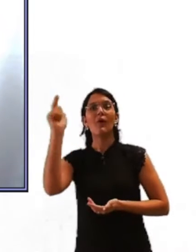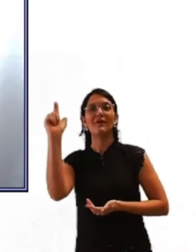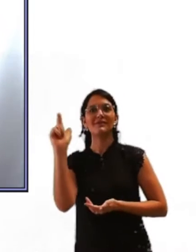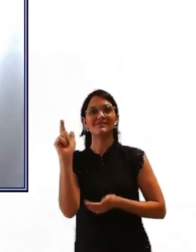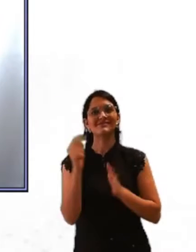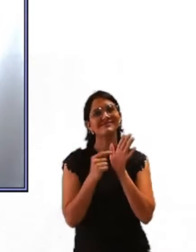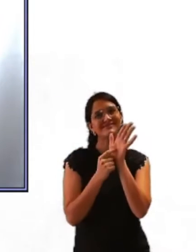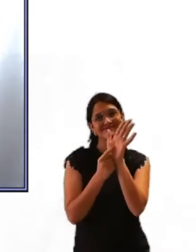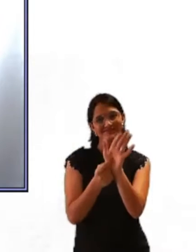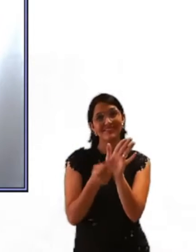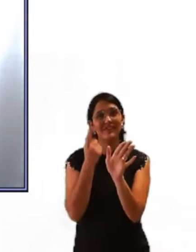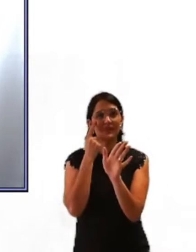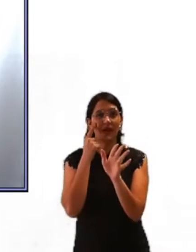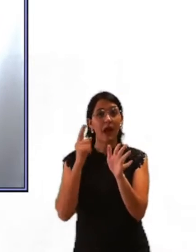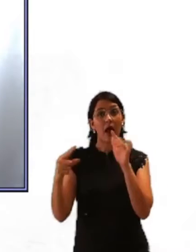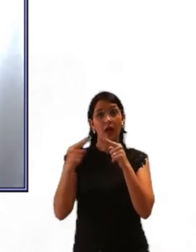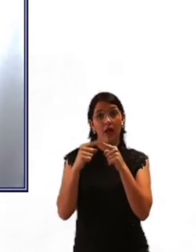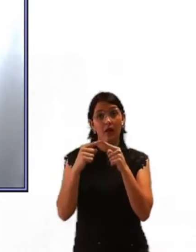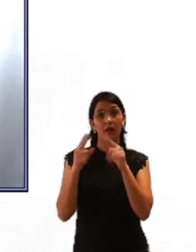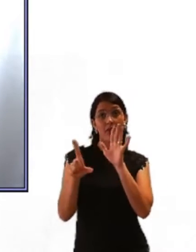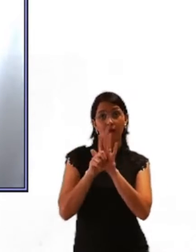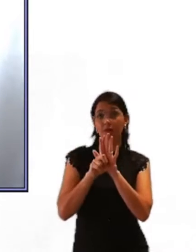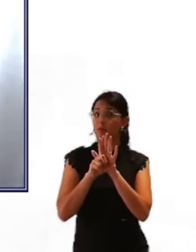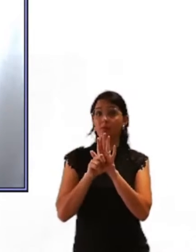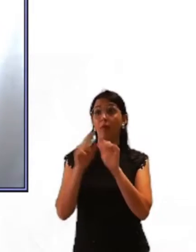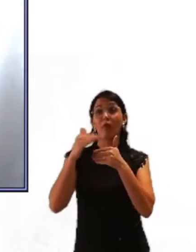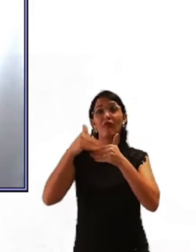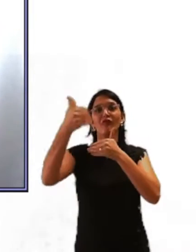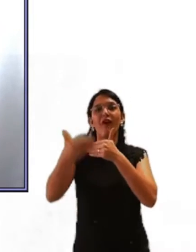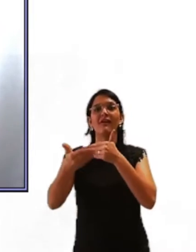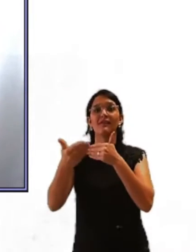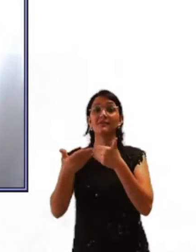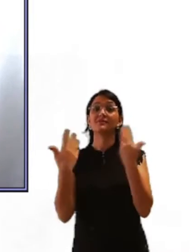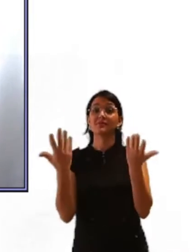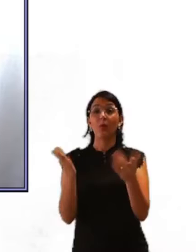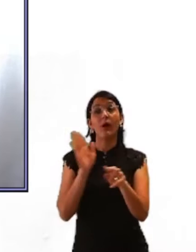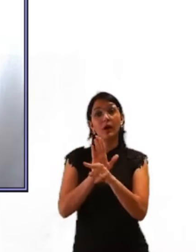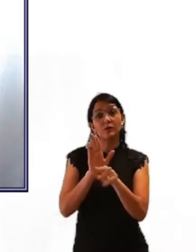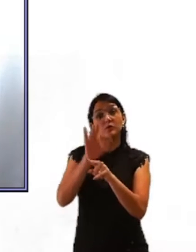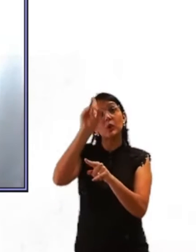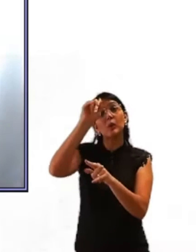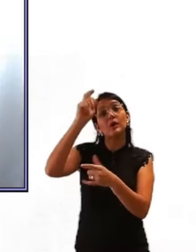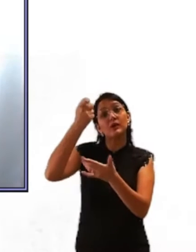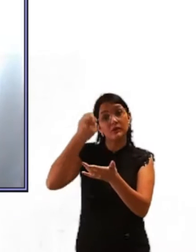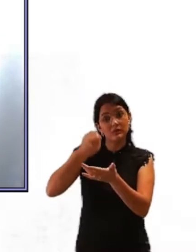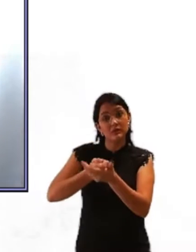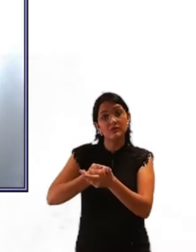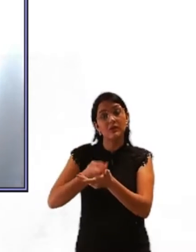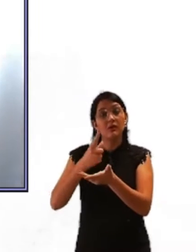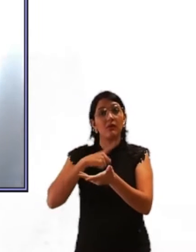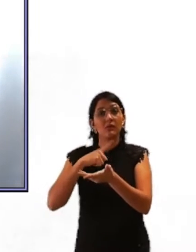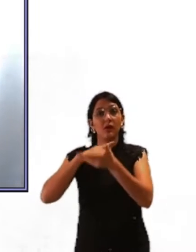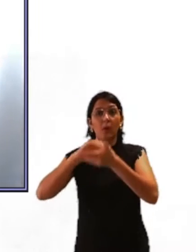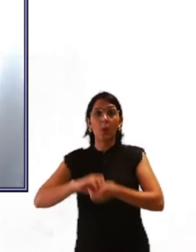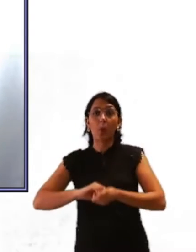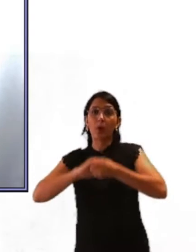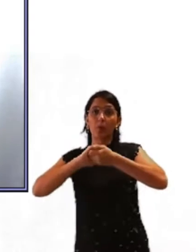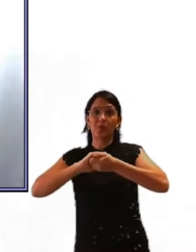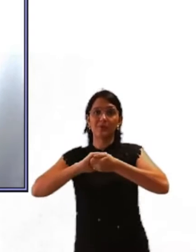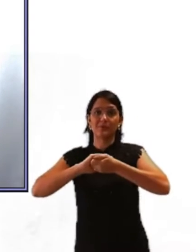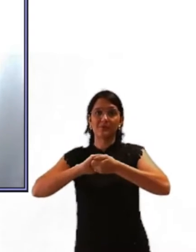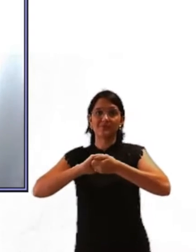extrajurídico influenciando na tomada de decisão, né? Um acordo sendo celebrado ali,